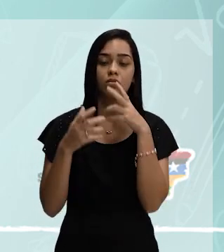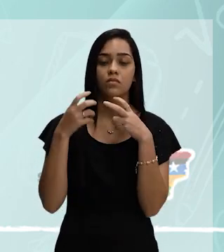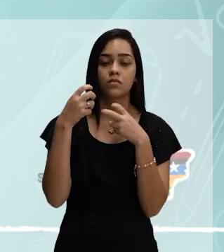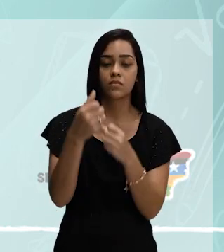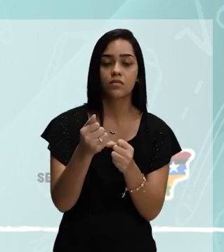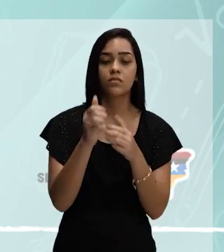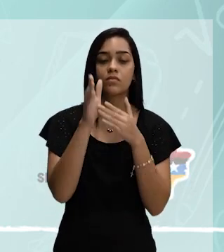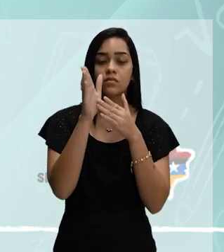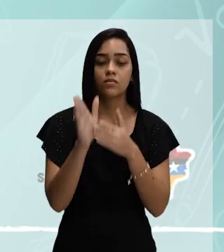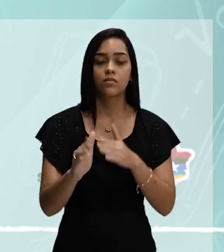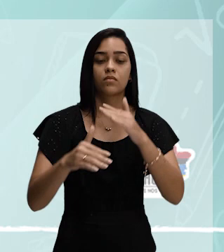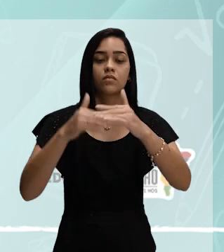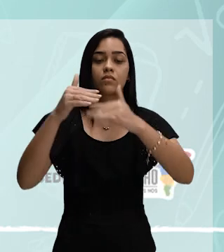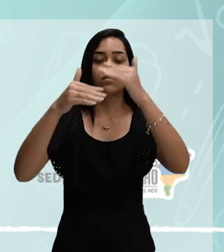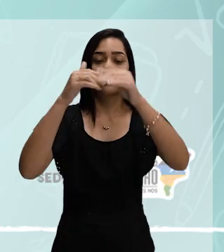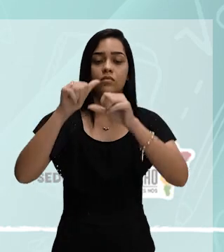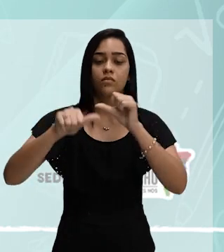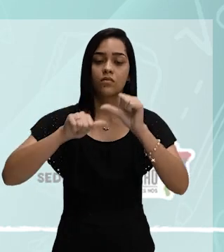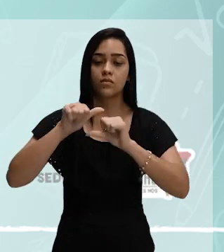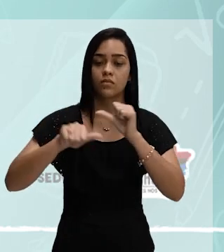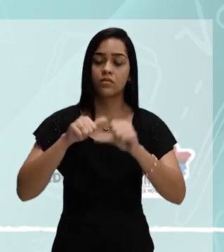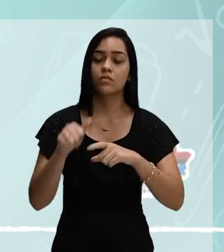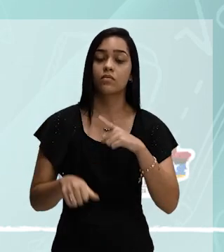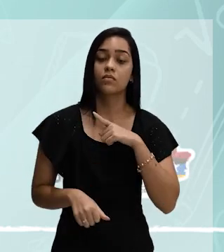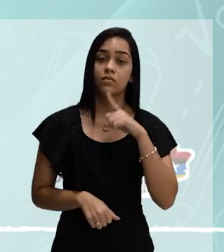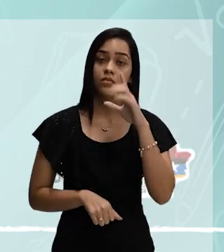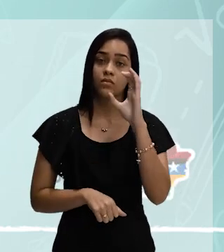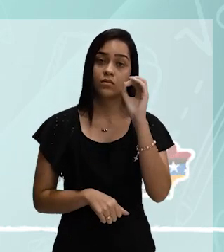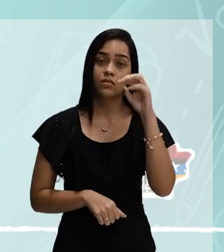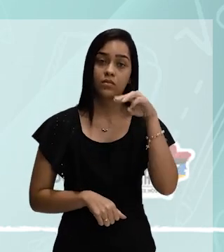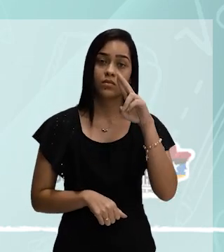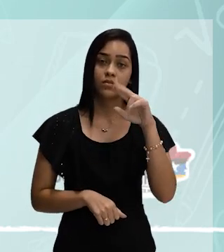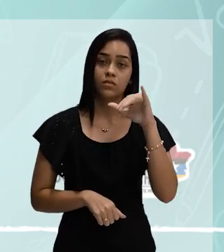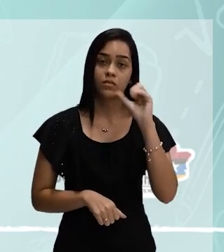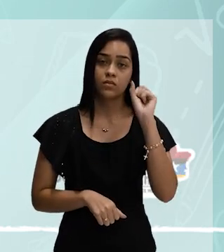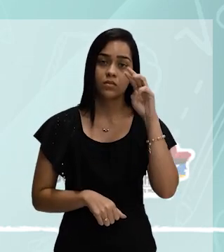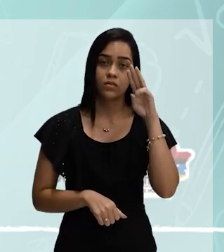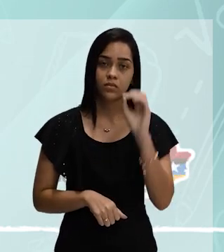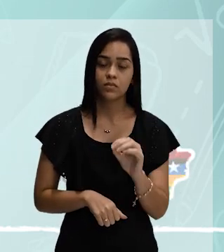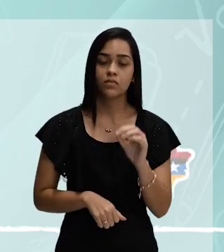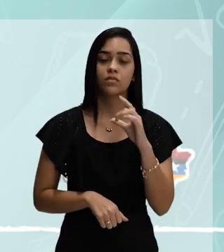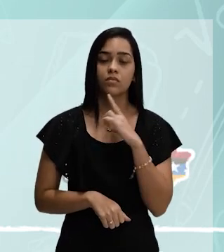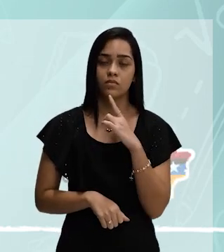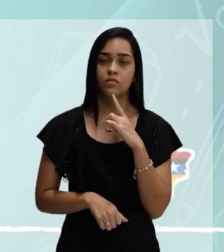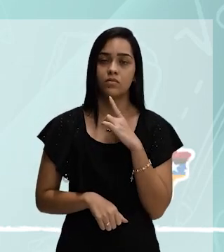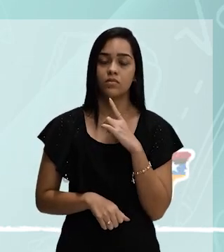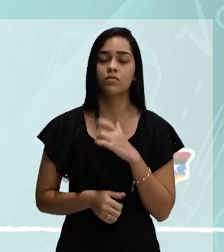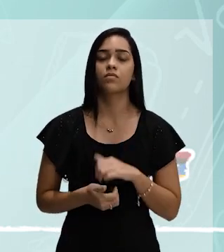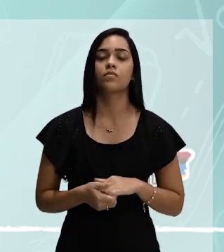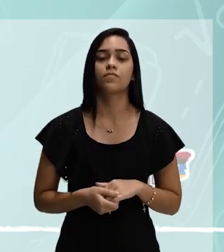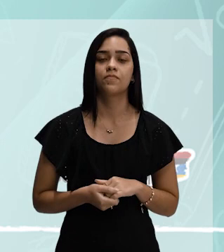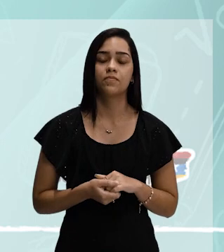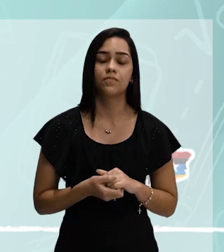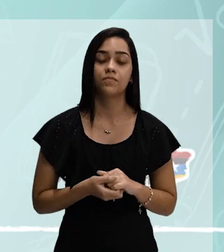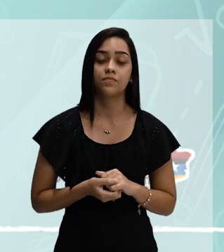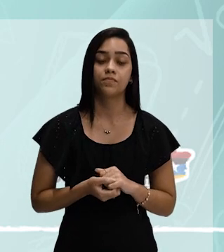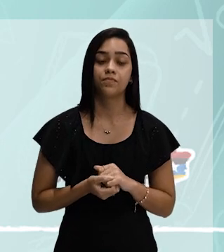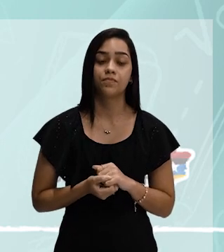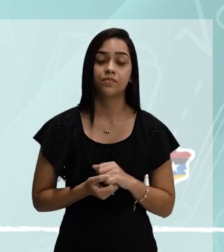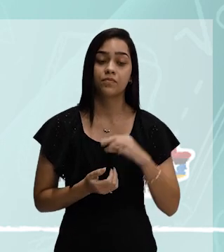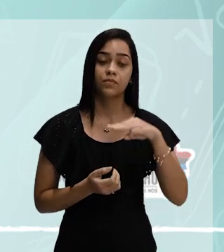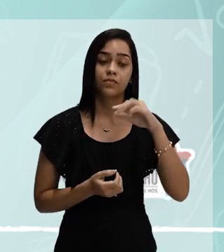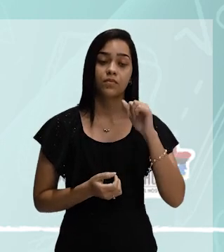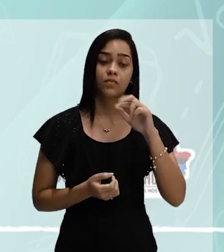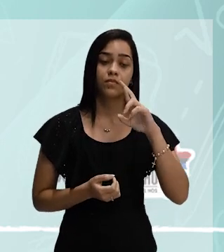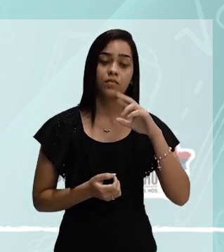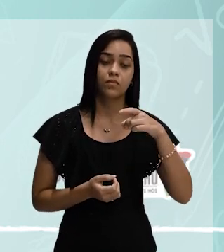o poder e conduzir um processo de transformação que levaria ao comunismo. Então, o Manifesto Comunista defendia isso. Marx